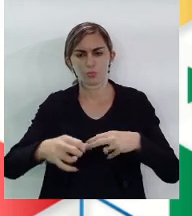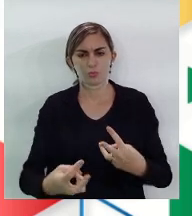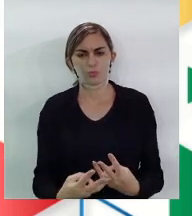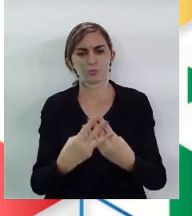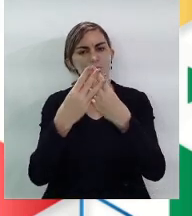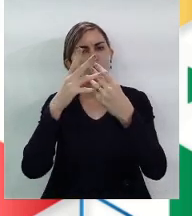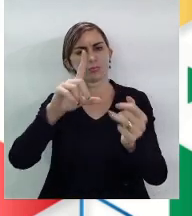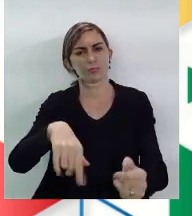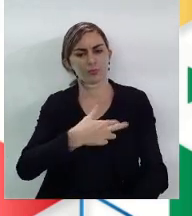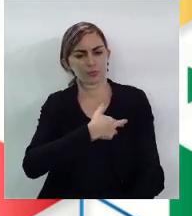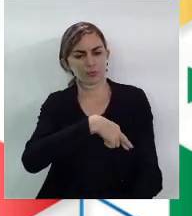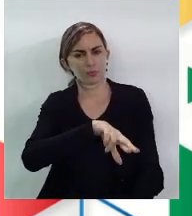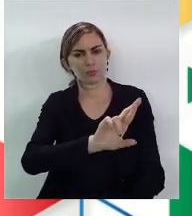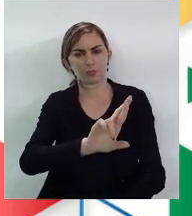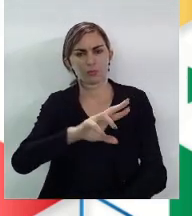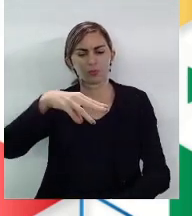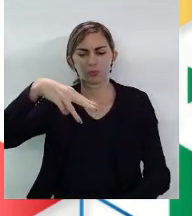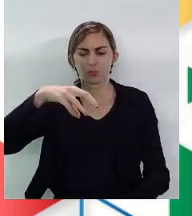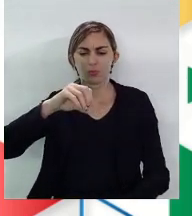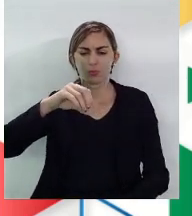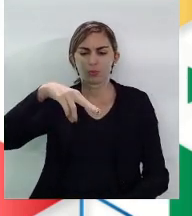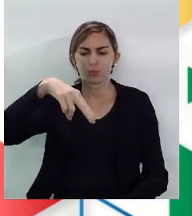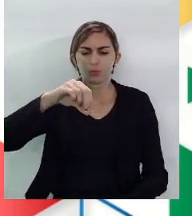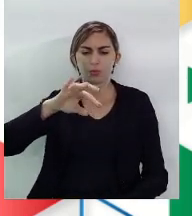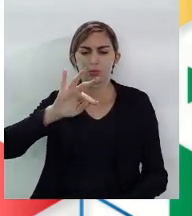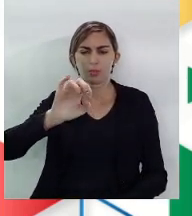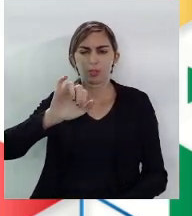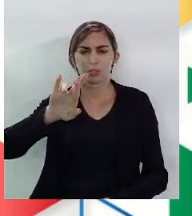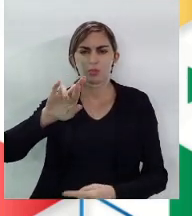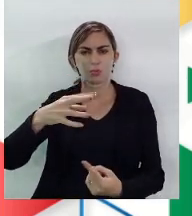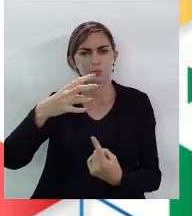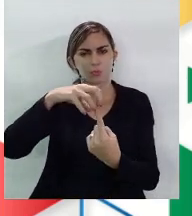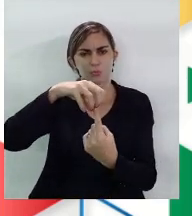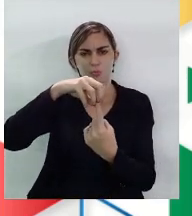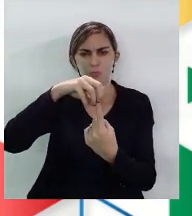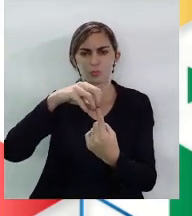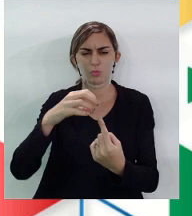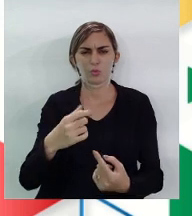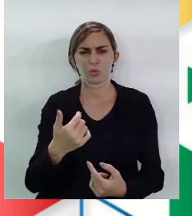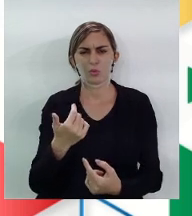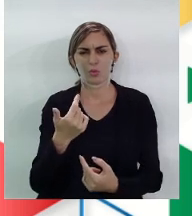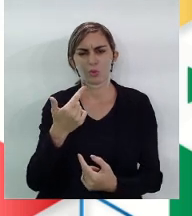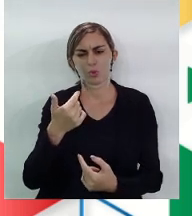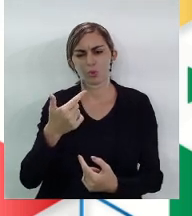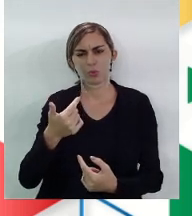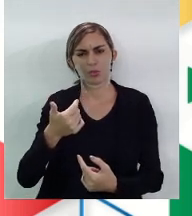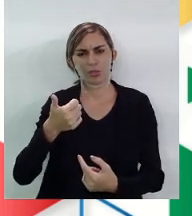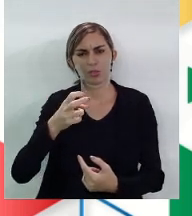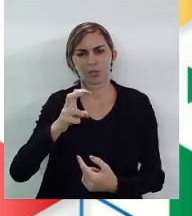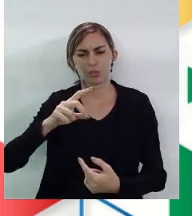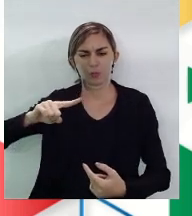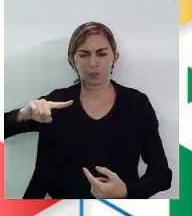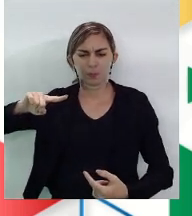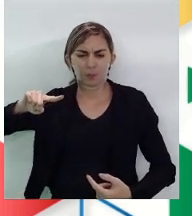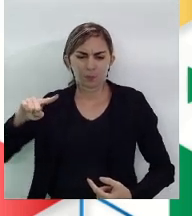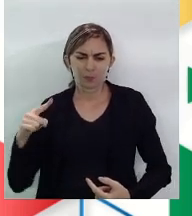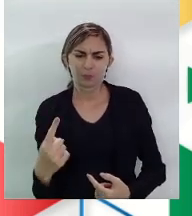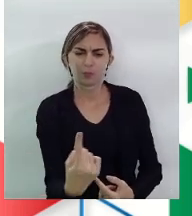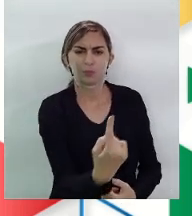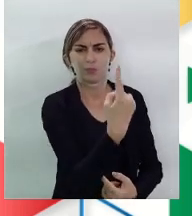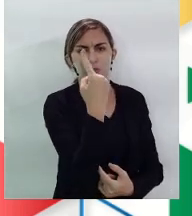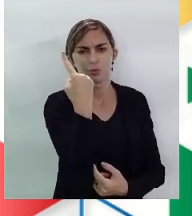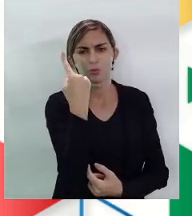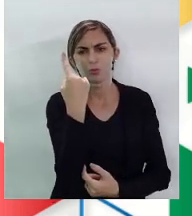a religião monoteísta que possui cerca de 12 a 15 milhões